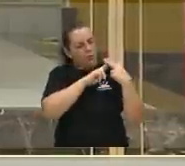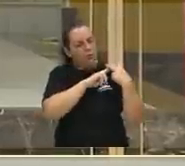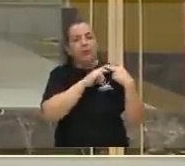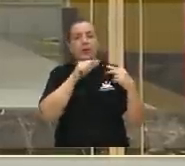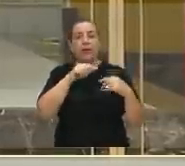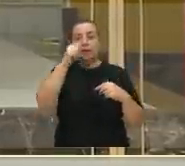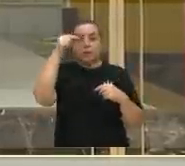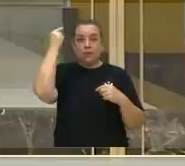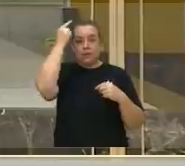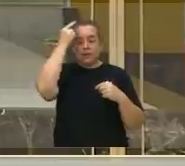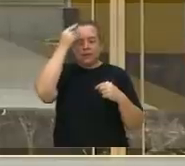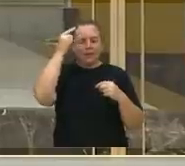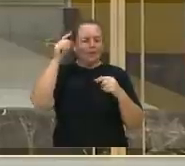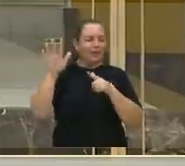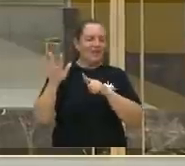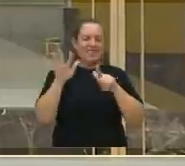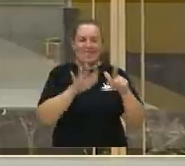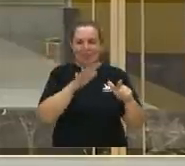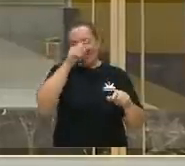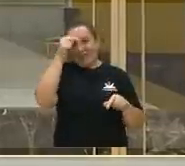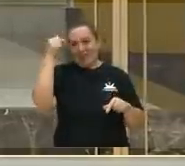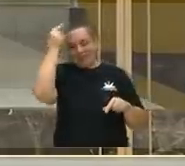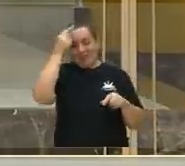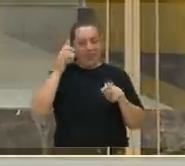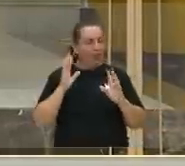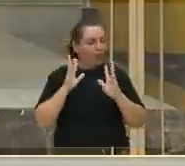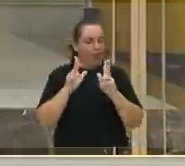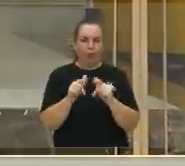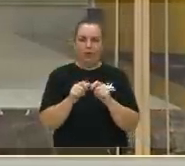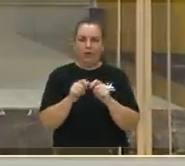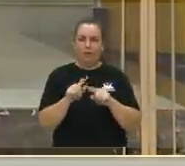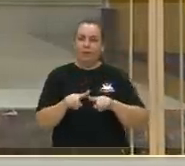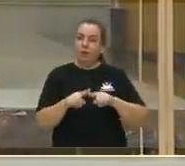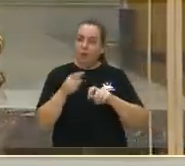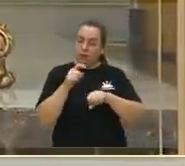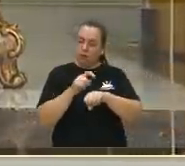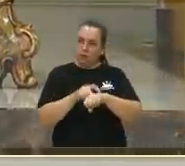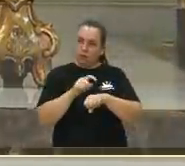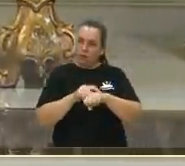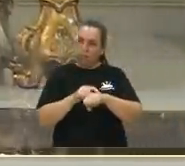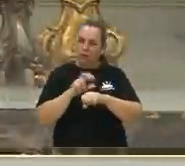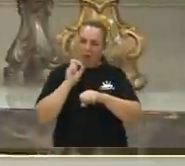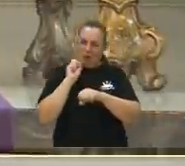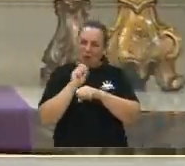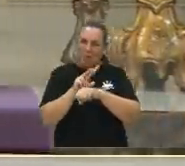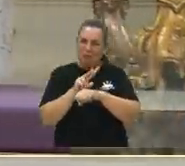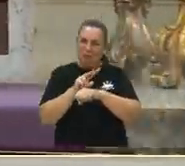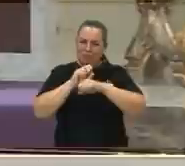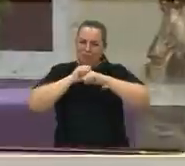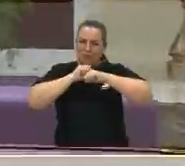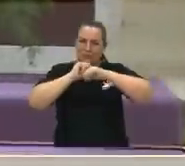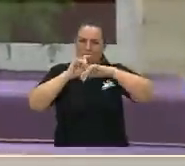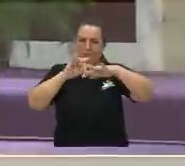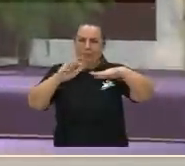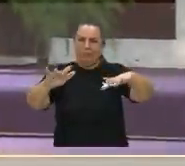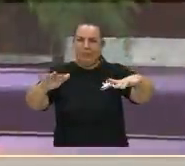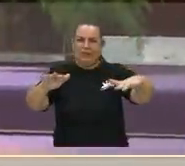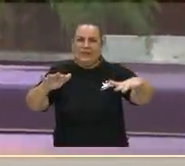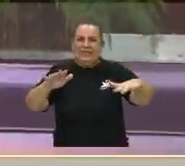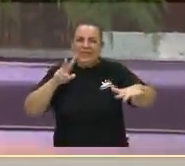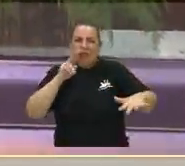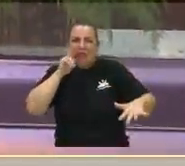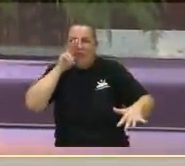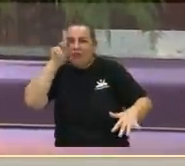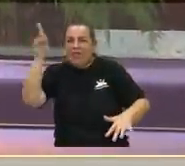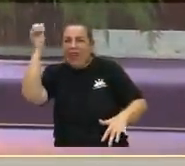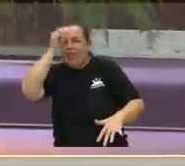têmpera e mais o tempo e a pandemia é tão forte